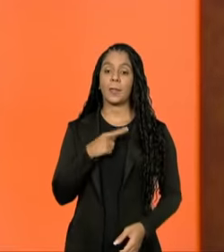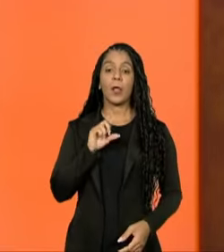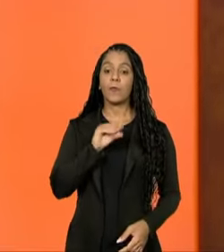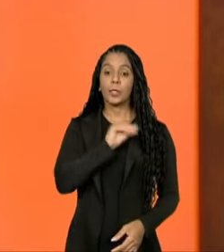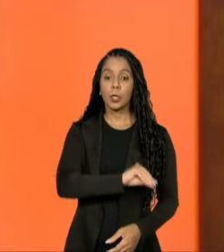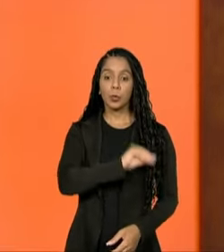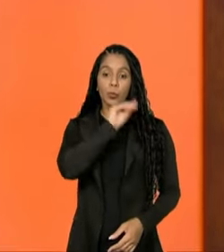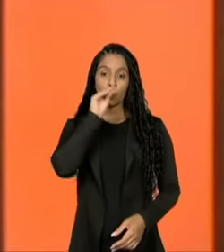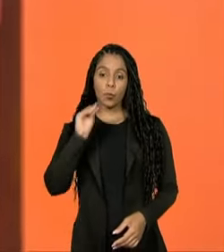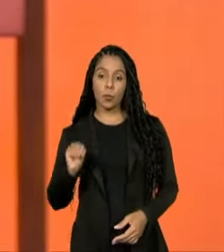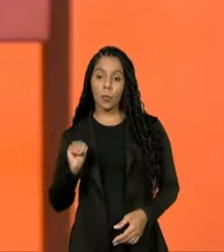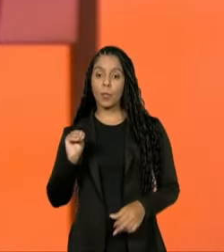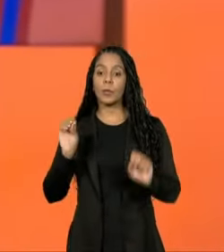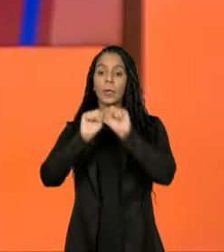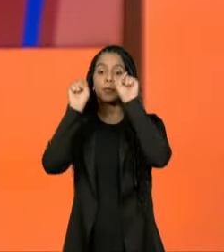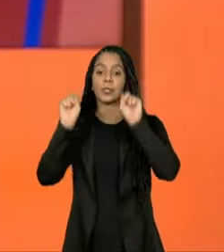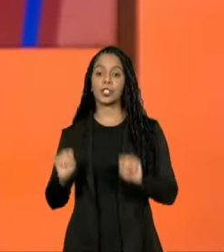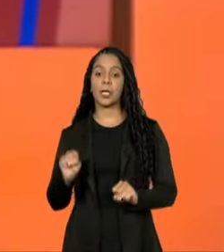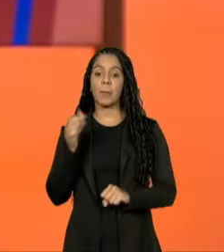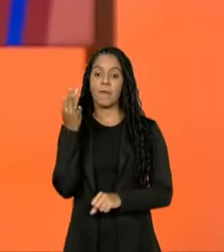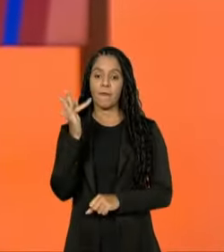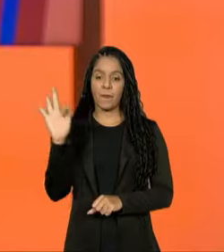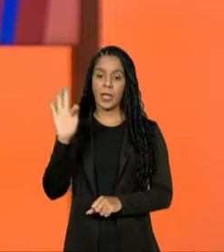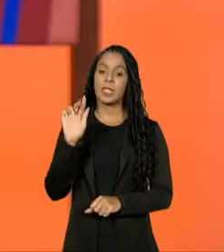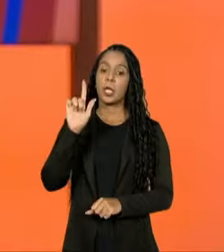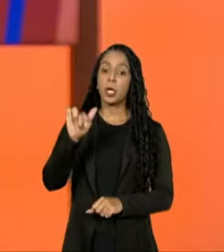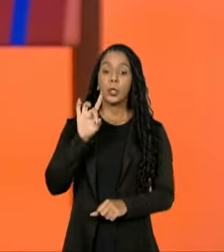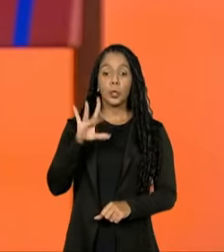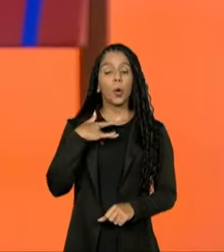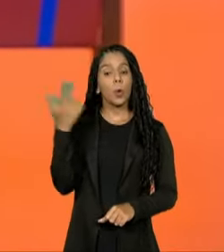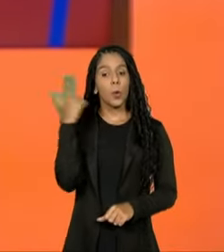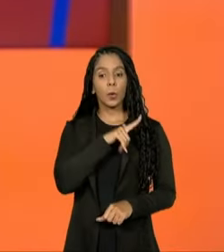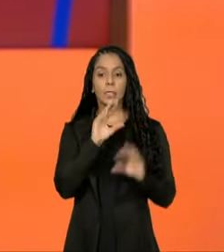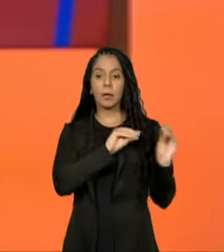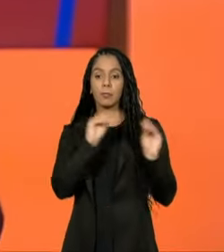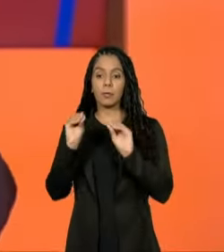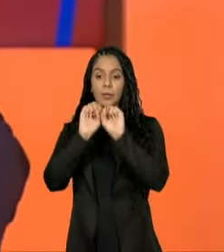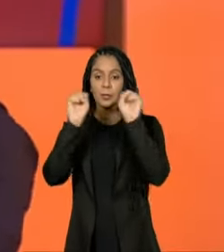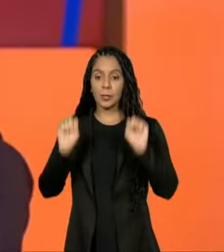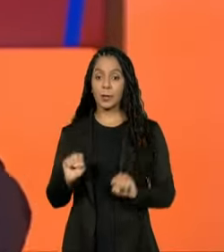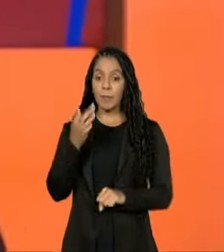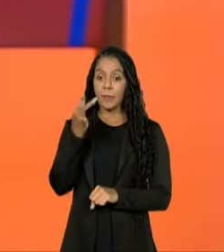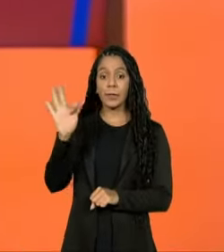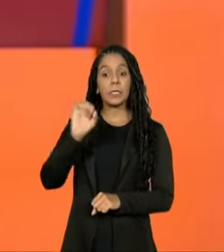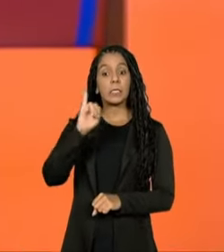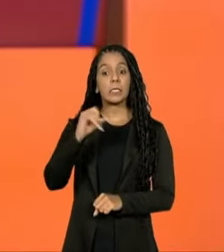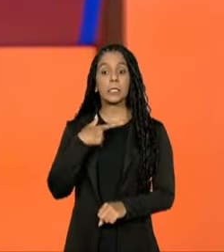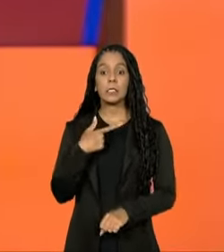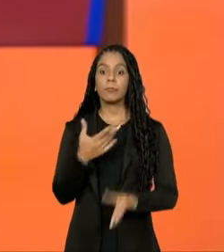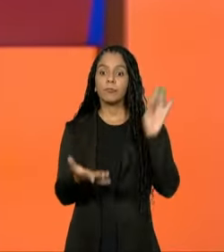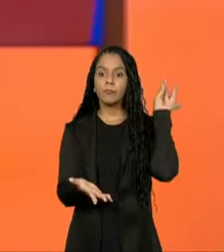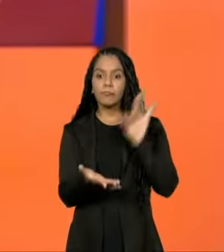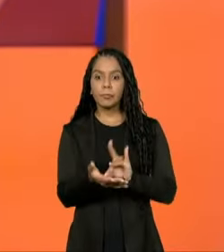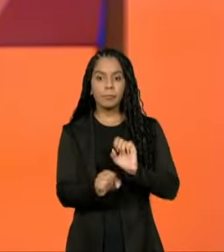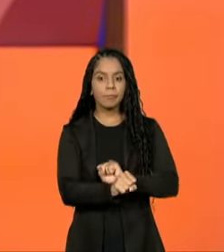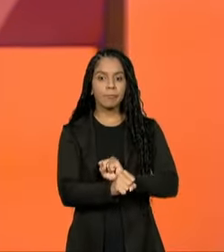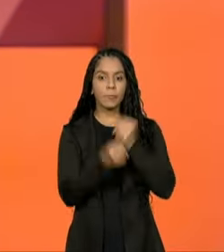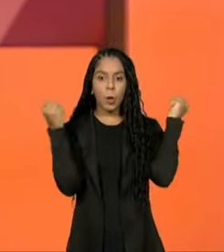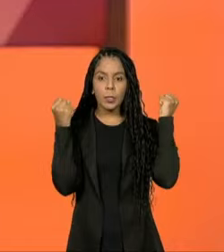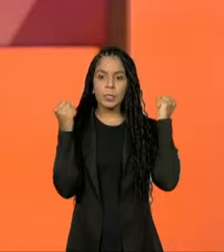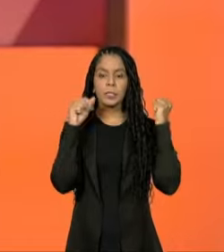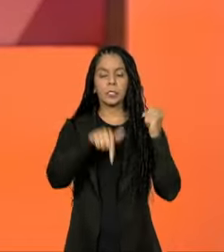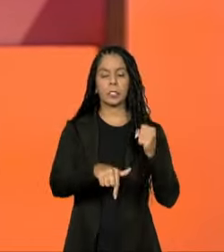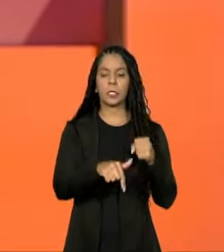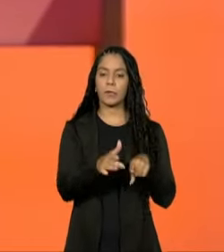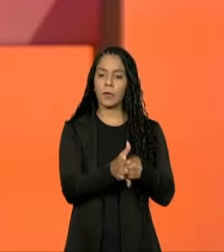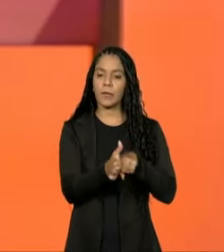federaliza um caso... Você só pode federalizar se existir a constatação absoluta da impossibilidade da investigação do Estado.